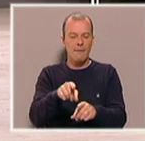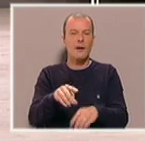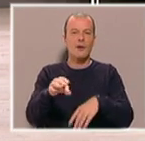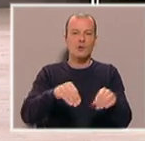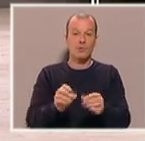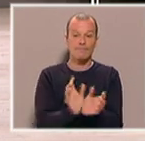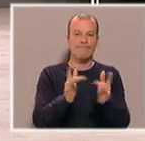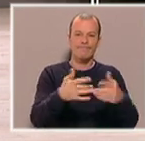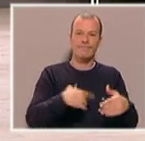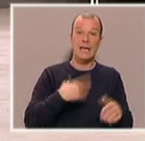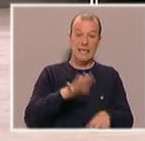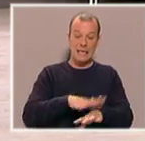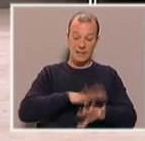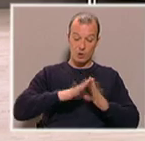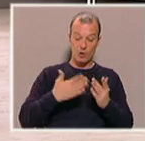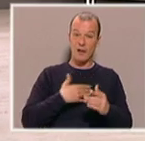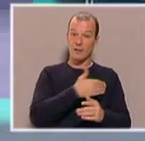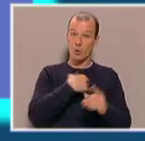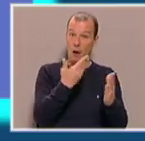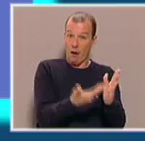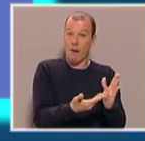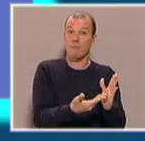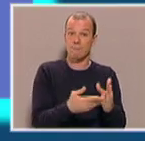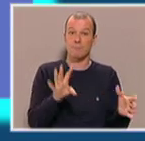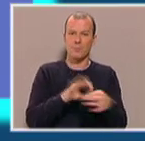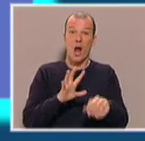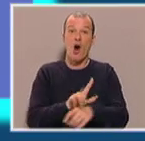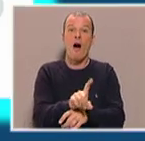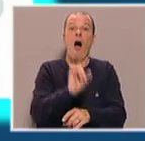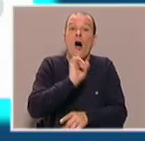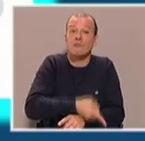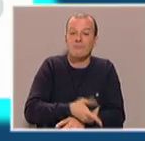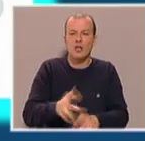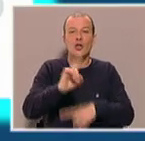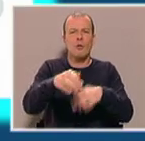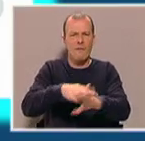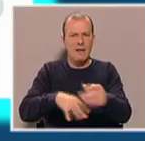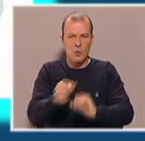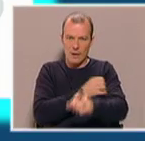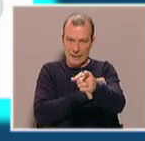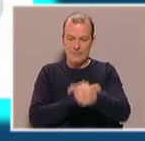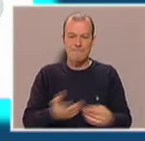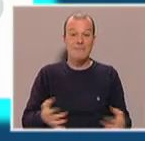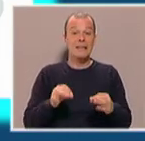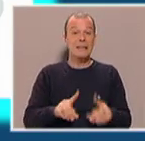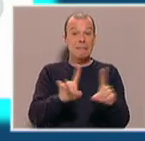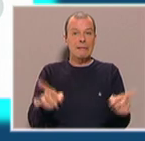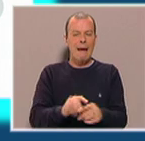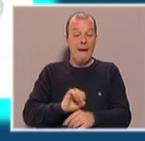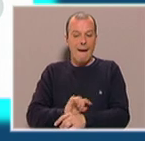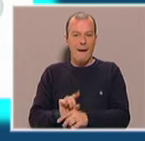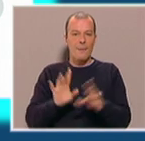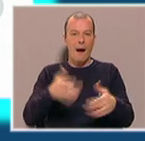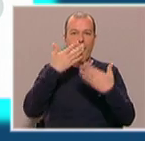tirar do site da Direção-Geral da Saúde sobre o que é o coronavírus. Depois façam em casa. Como uma síntese rápida